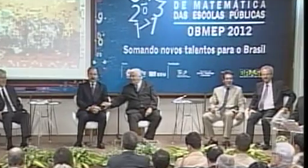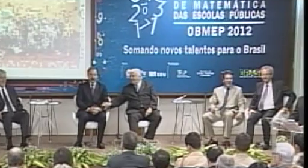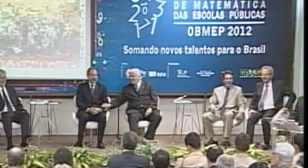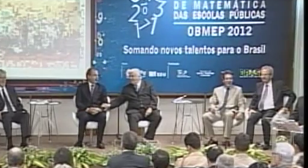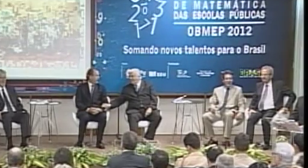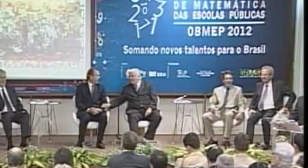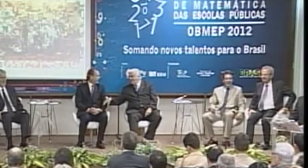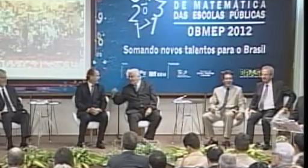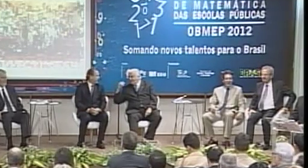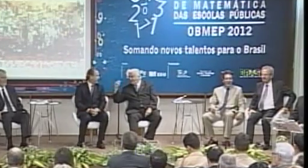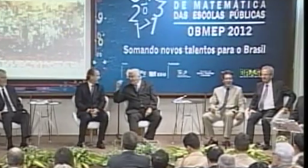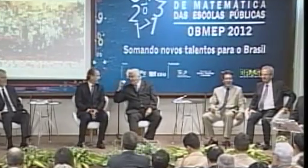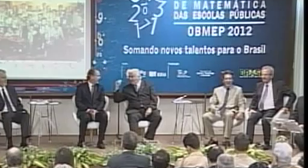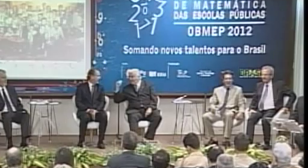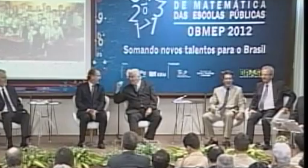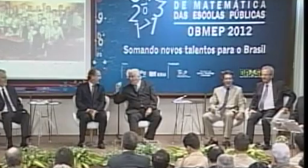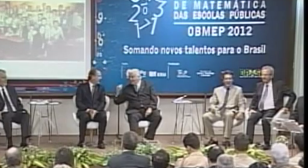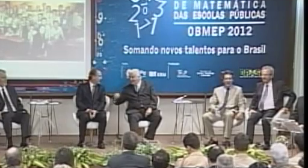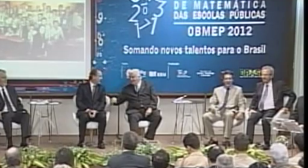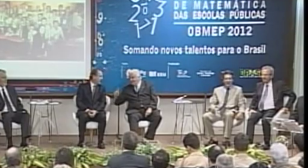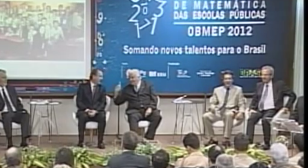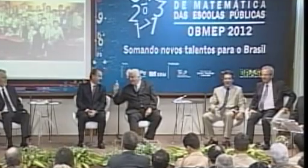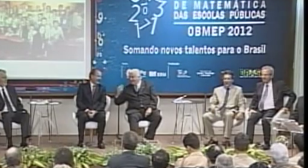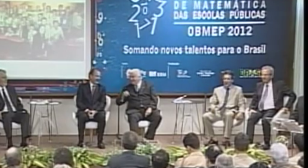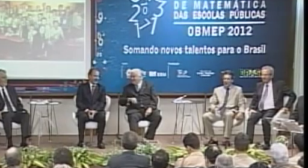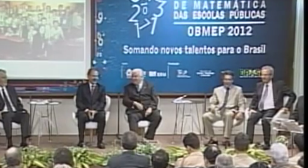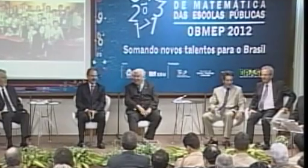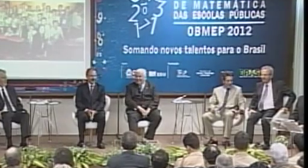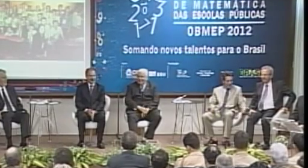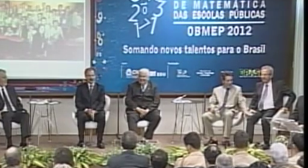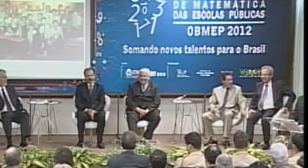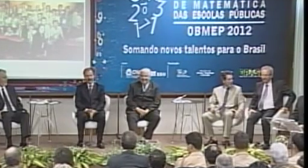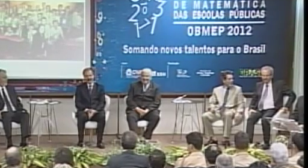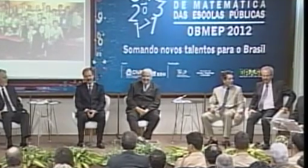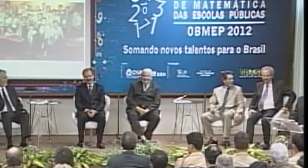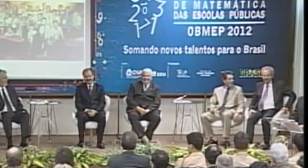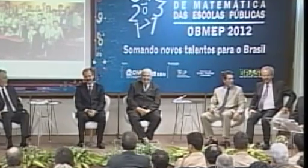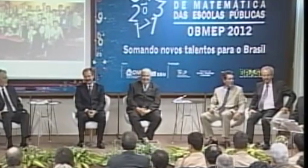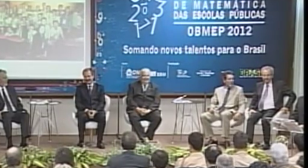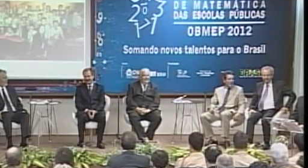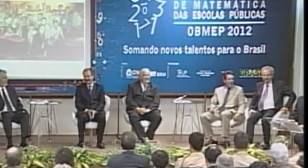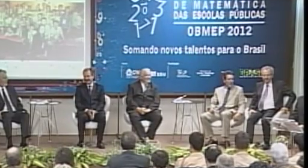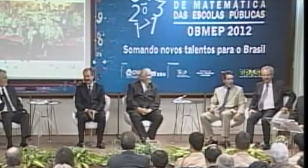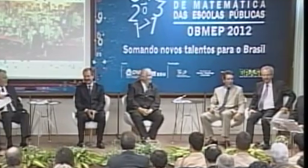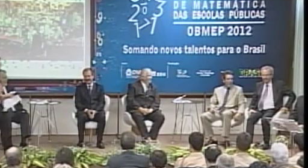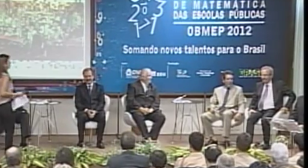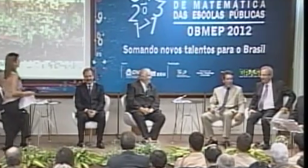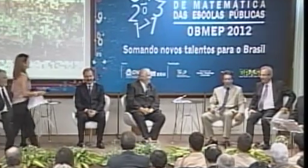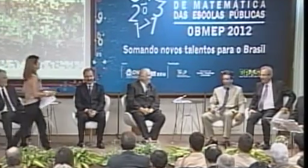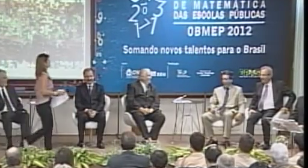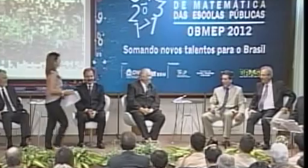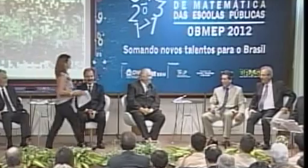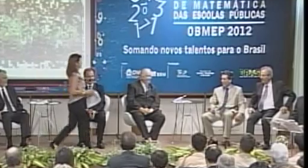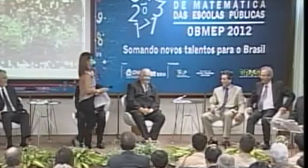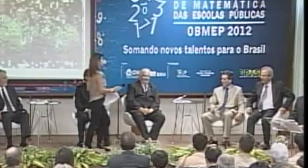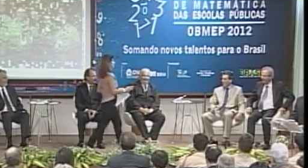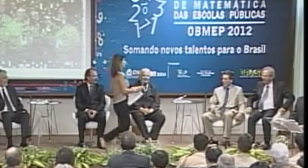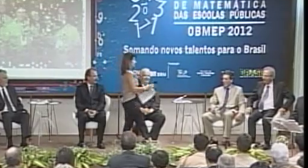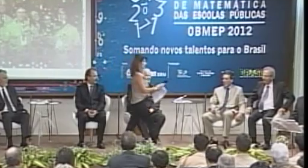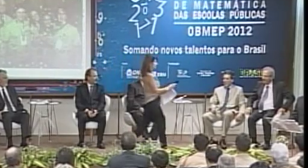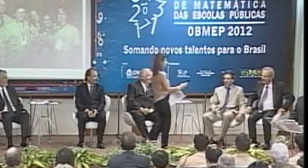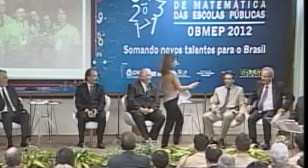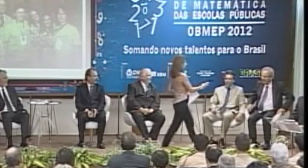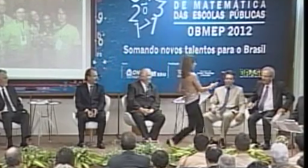Quebrando o formalismo protocolar, passamos a palavra ao professor Jacó Pares, presidente da Academia Brasileira de Ciência, para transmitir